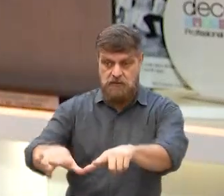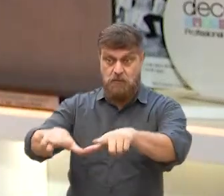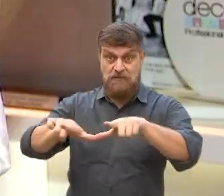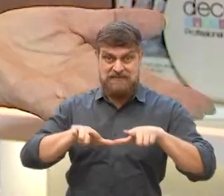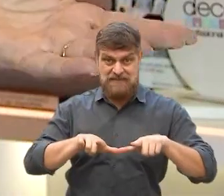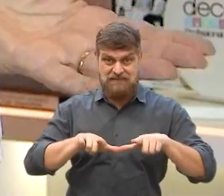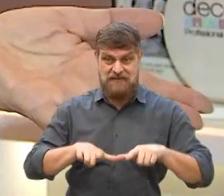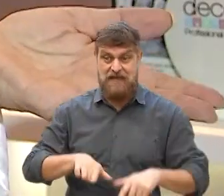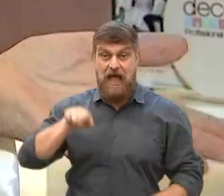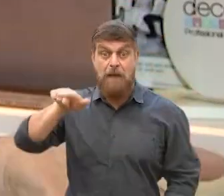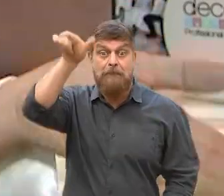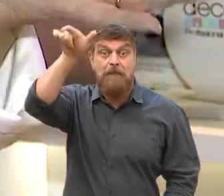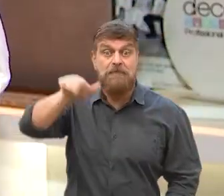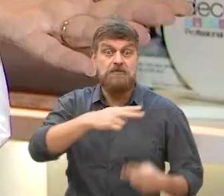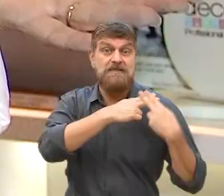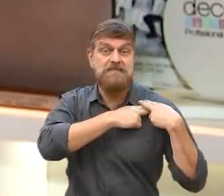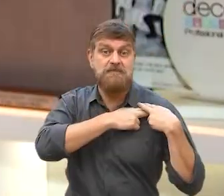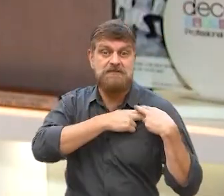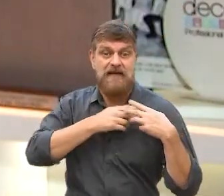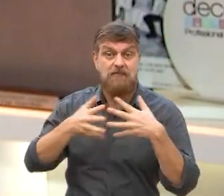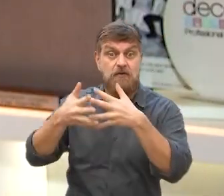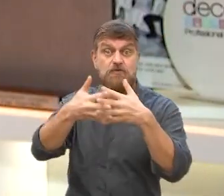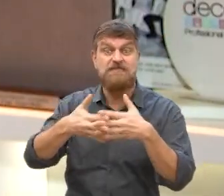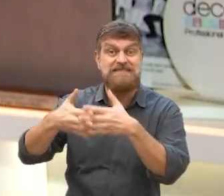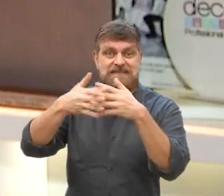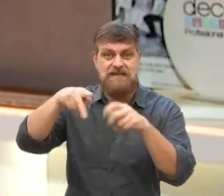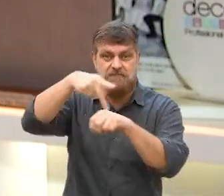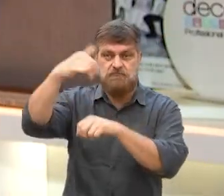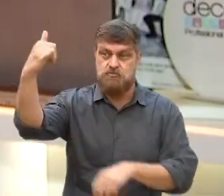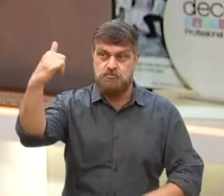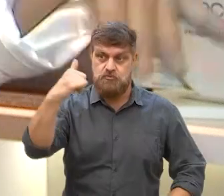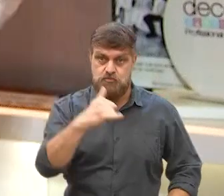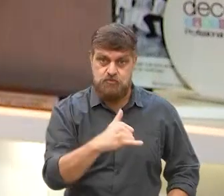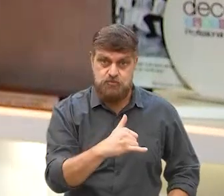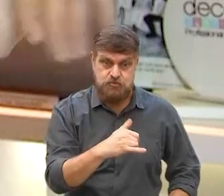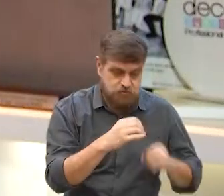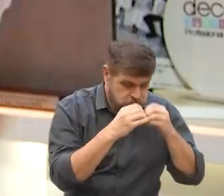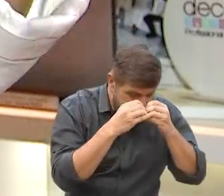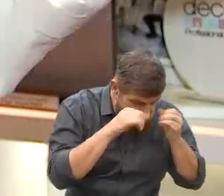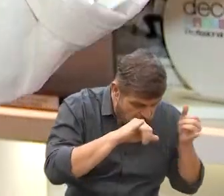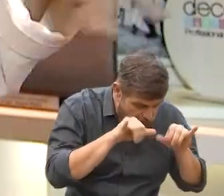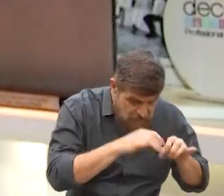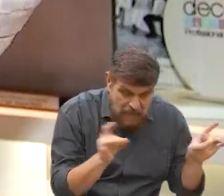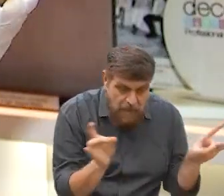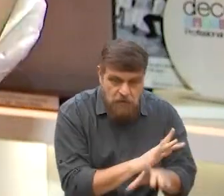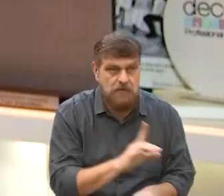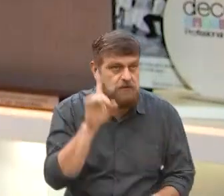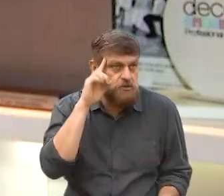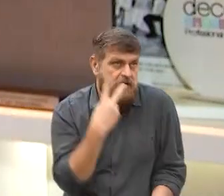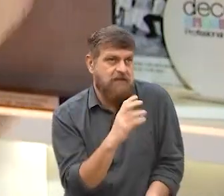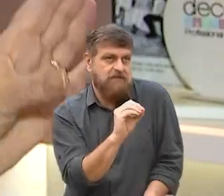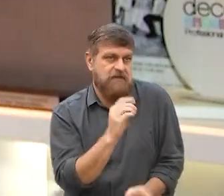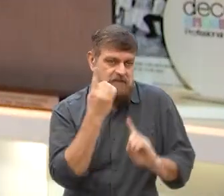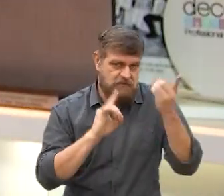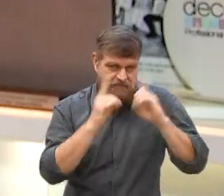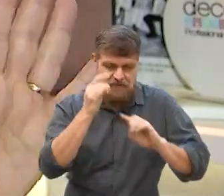e ainda faz. Sua mãe é uma mulher que inspira as pessoas? Muito, muito. Inclusive eu quero um dia,